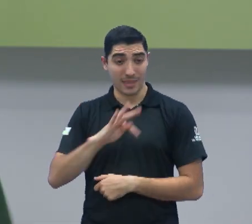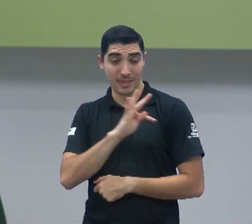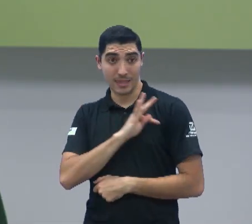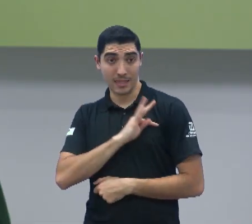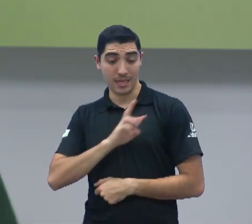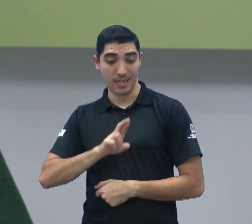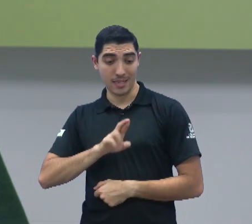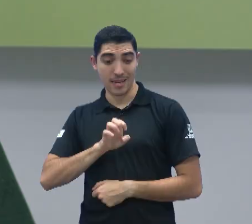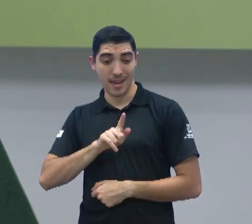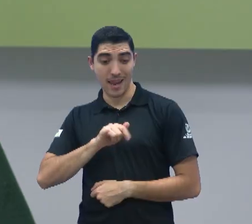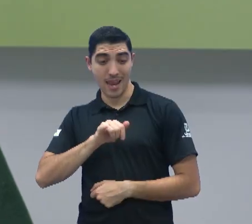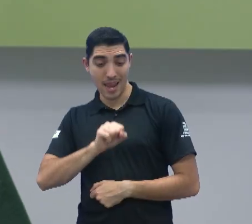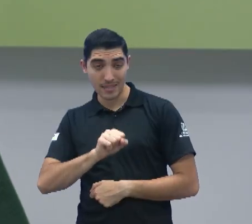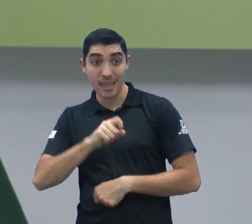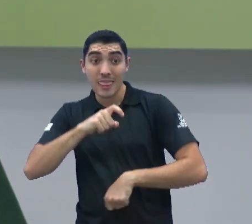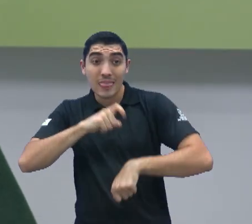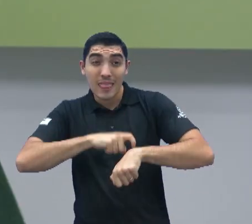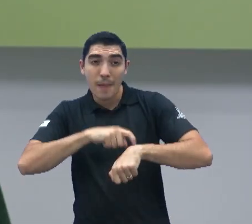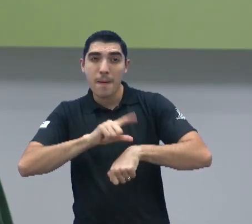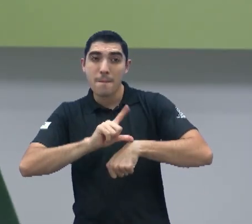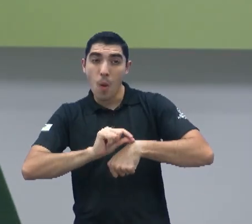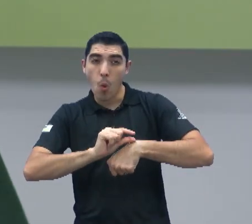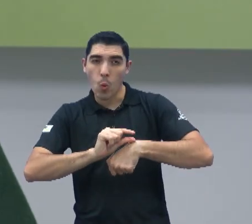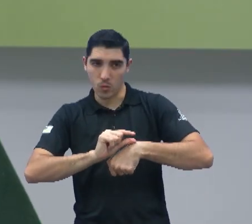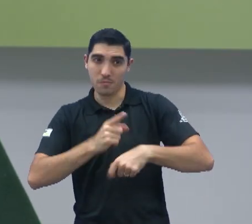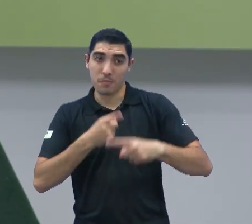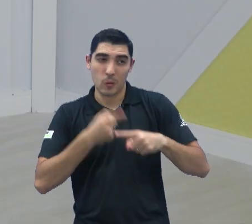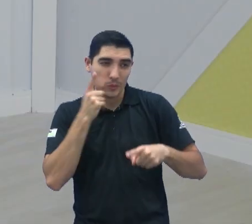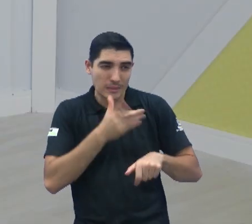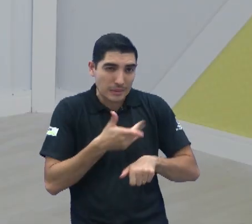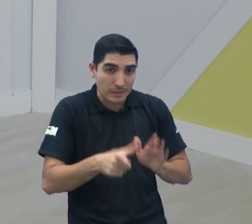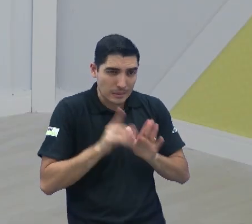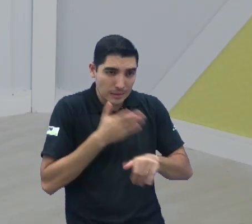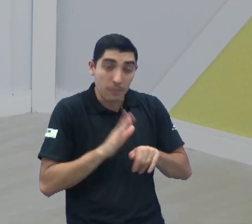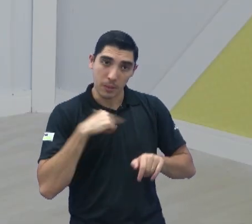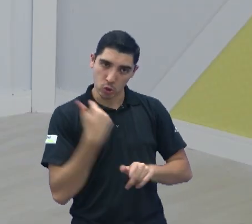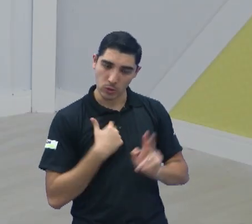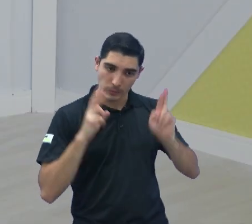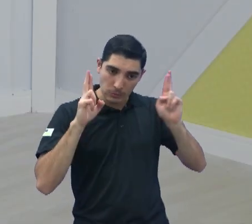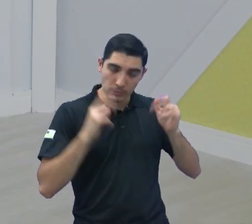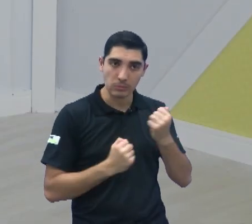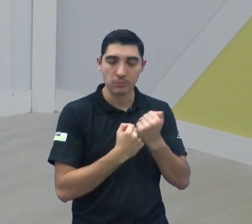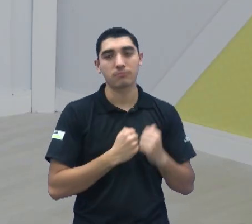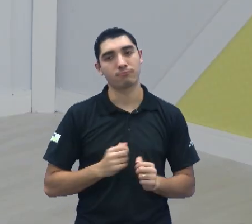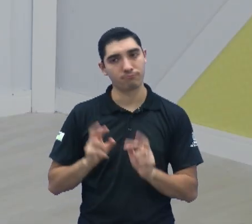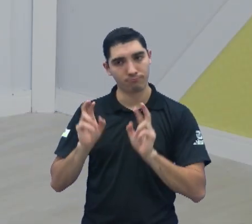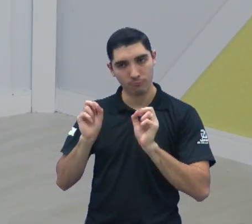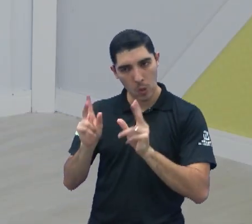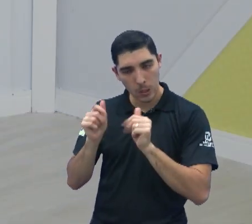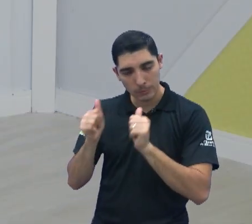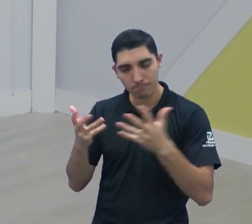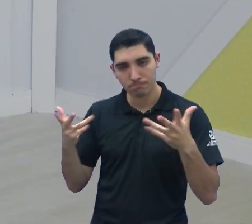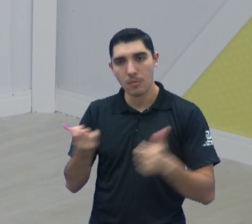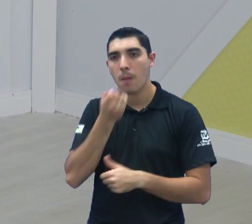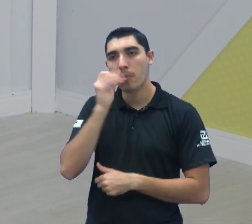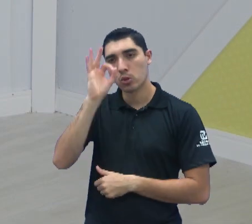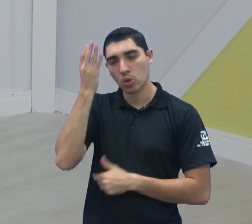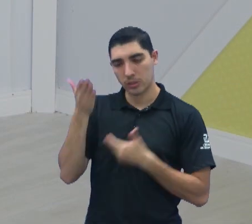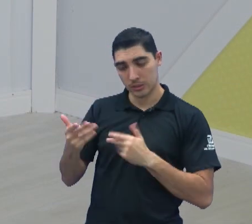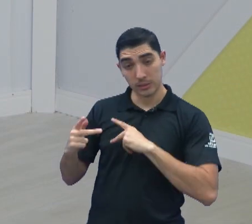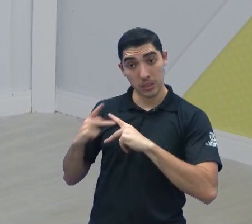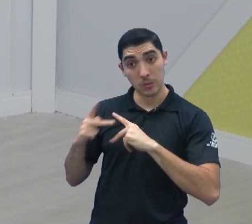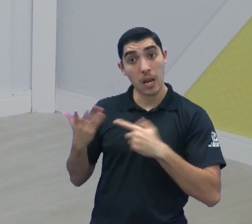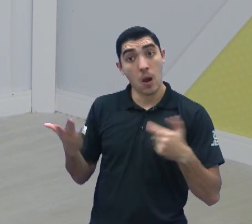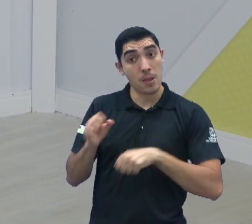tempo curtinho aí para poder trabalhar com os jogadores, mas claro, a gente vai estar na torcida. Muito bem, muito bem. Sorte para o São José. Vamos aguardar agora a